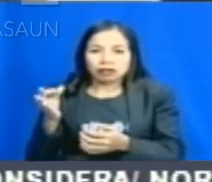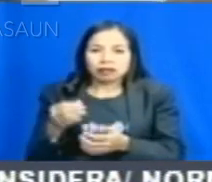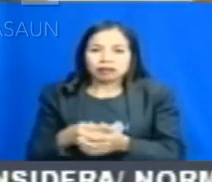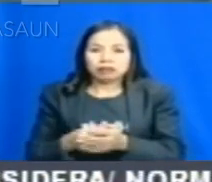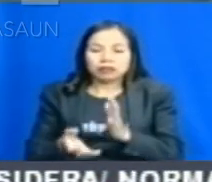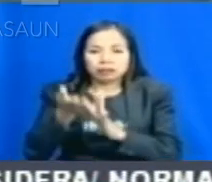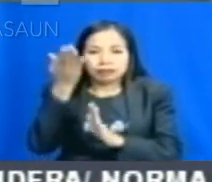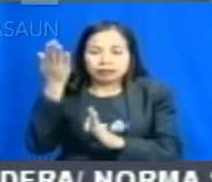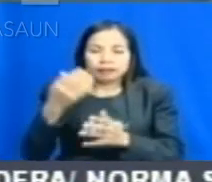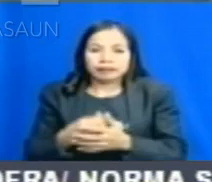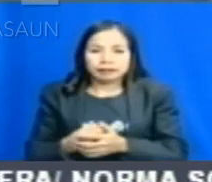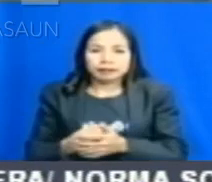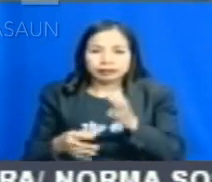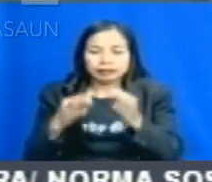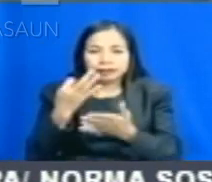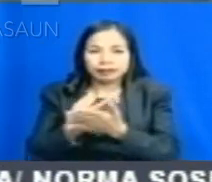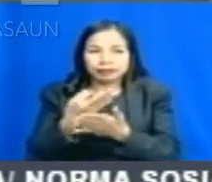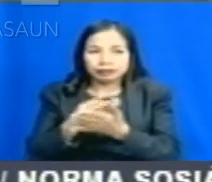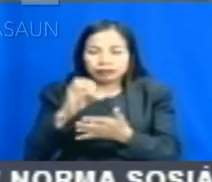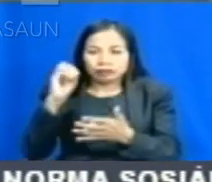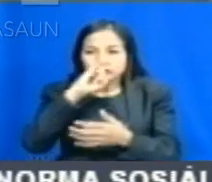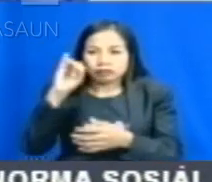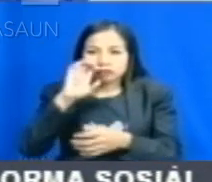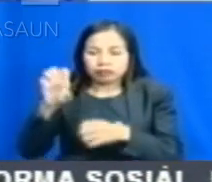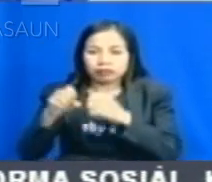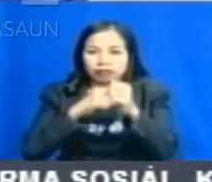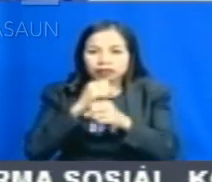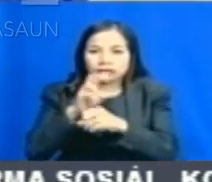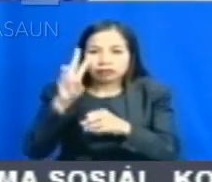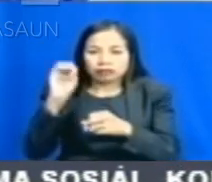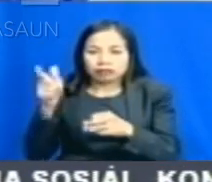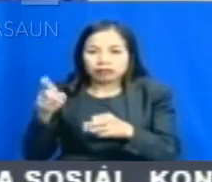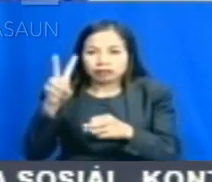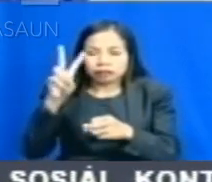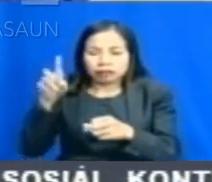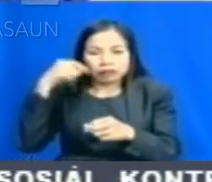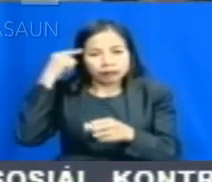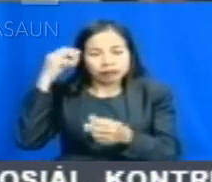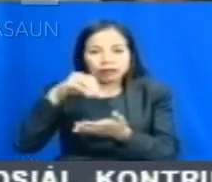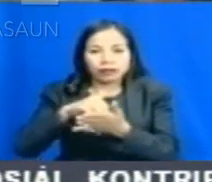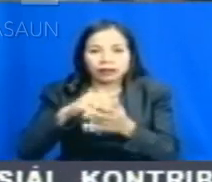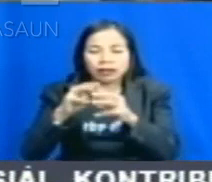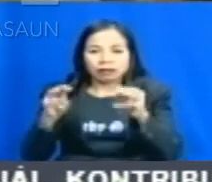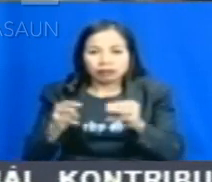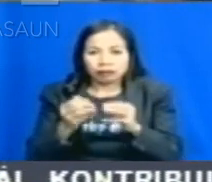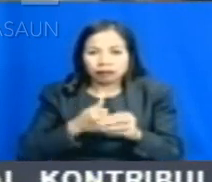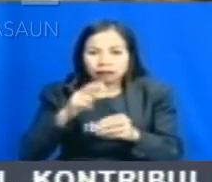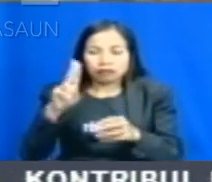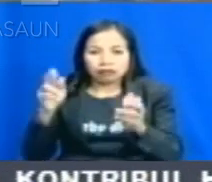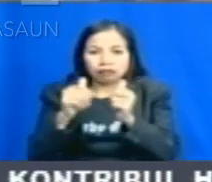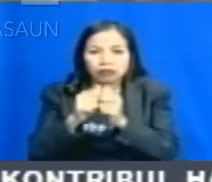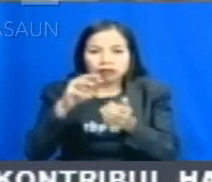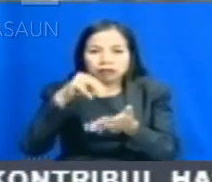90% balete. Entretanto, orçamento geral estado tinen rio rua ro nulo resing rua nebe governo aloca ba município eleu